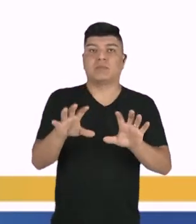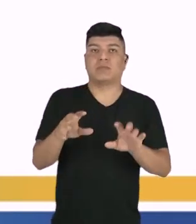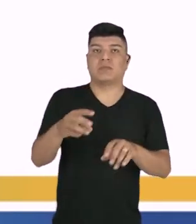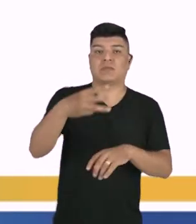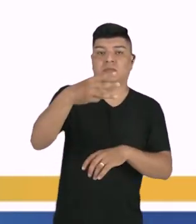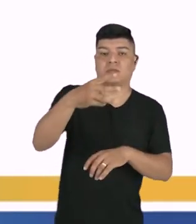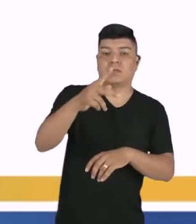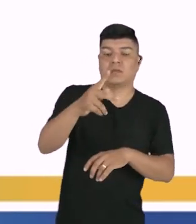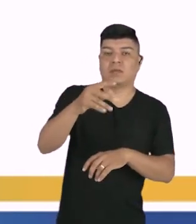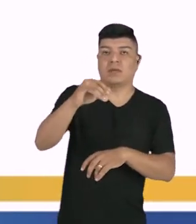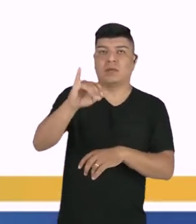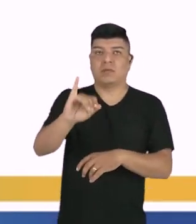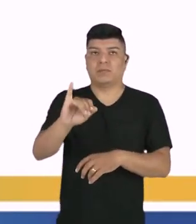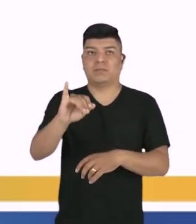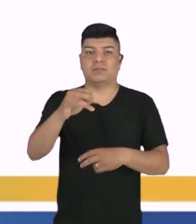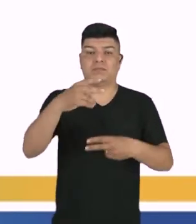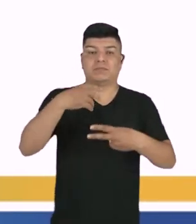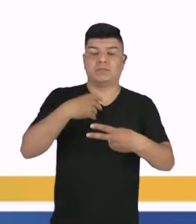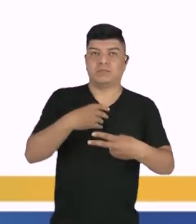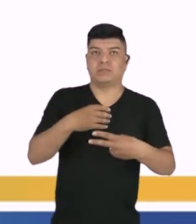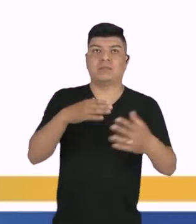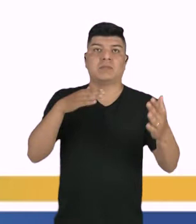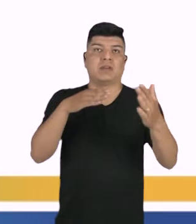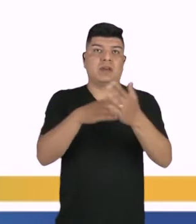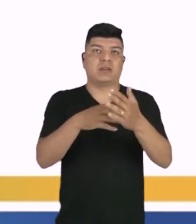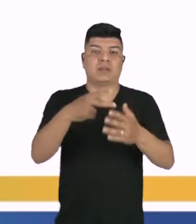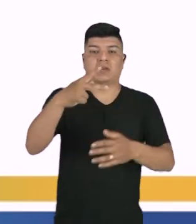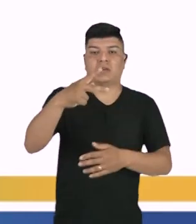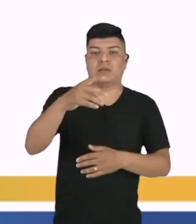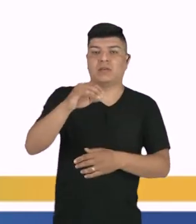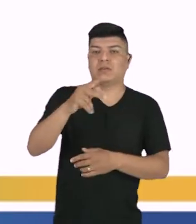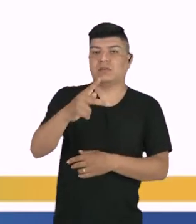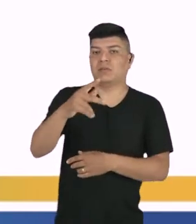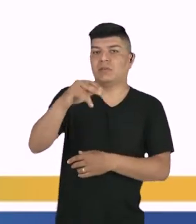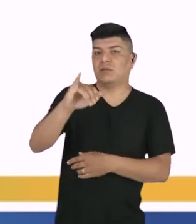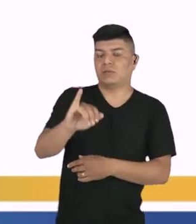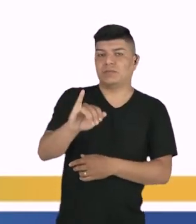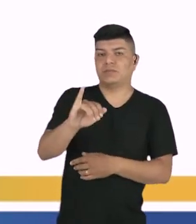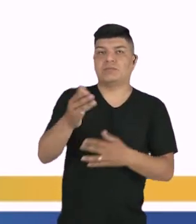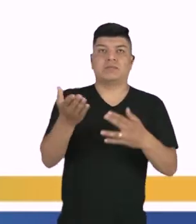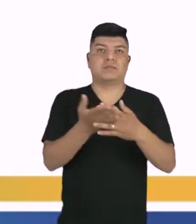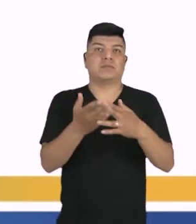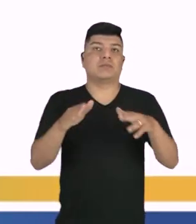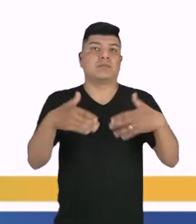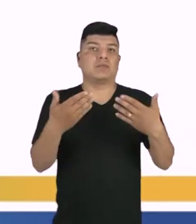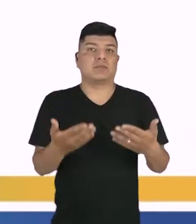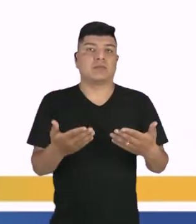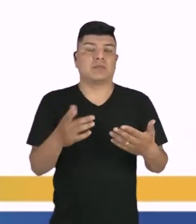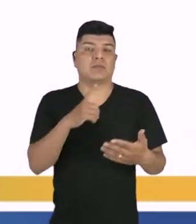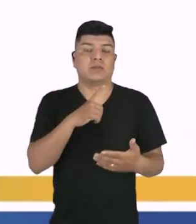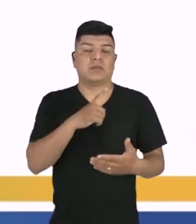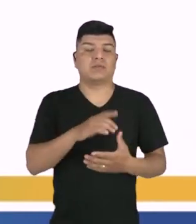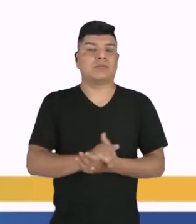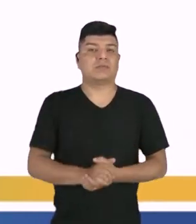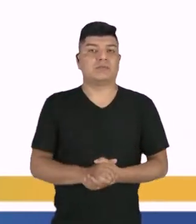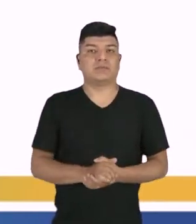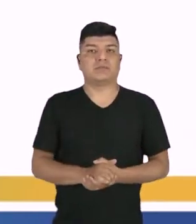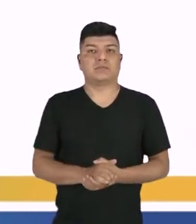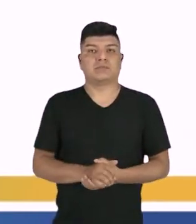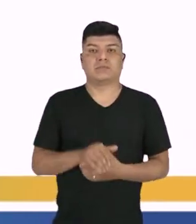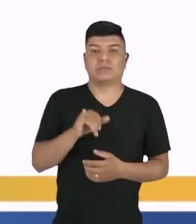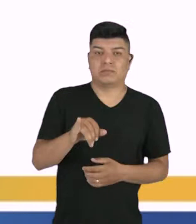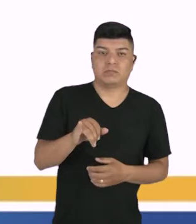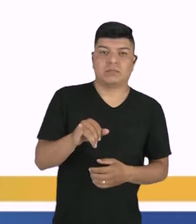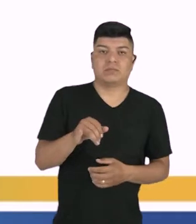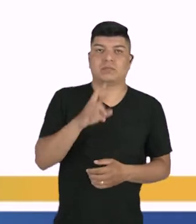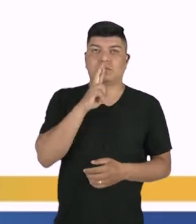de 3π sobre 2 até 2π. Então, é um intervalo que está em qual quadrante? Se você